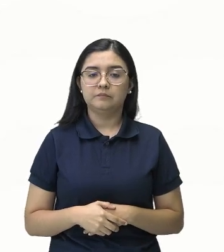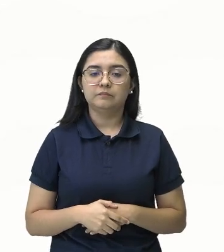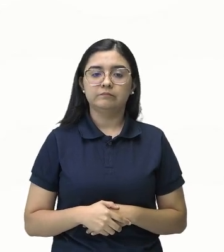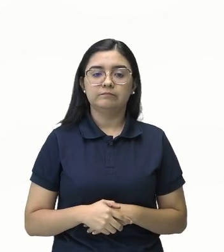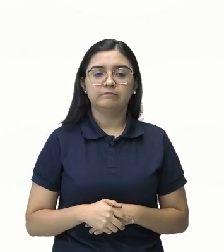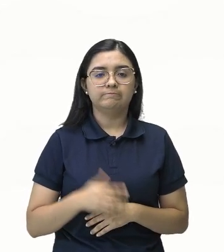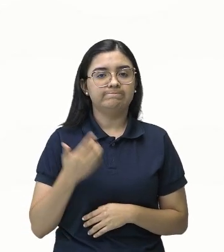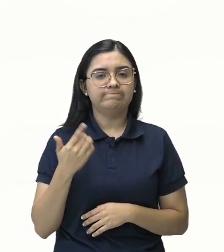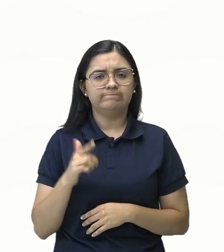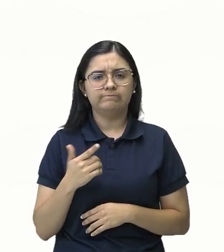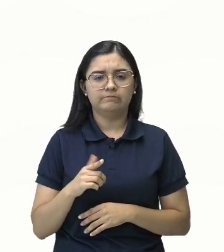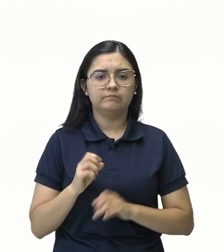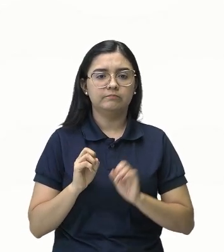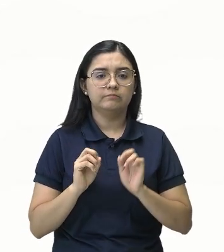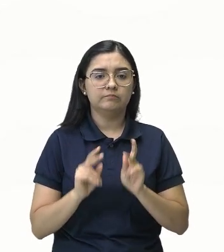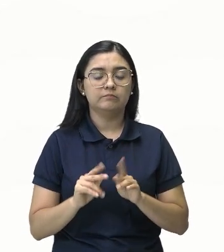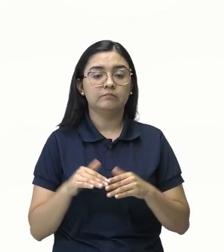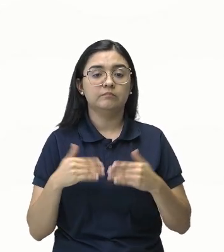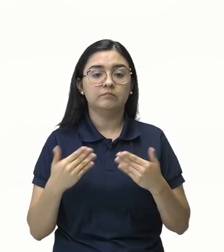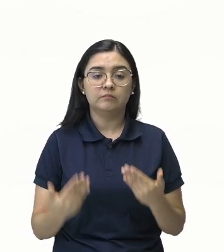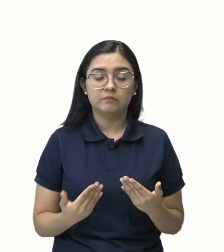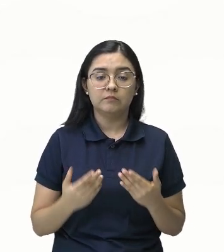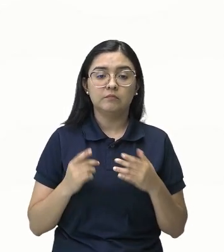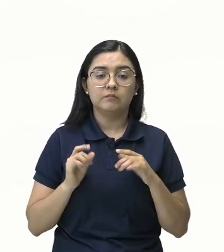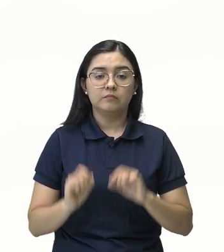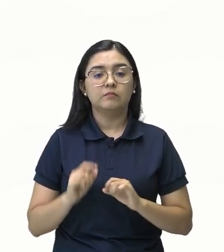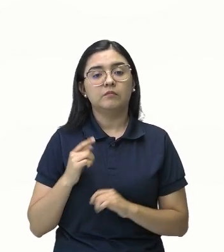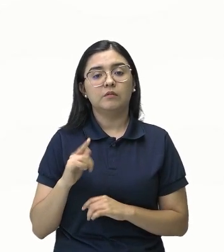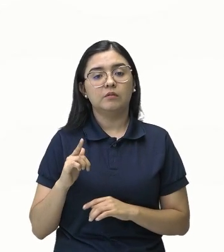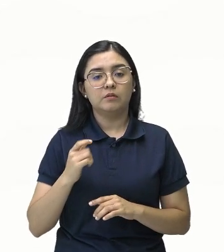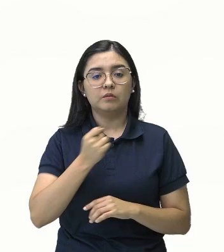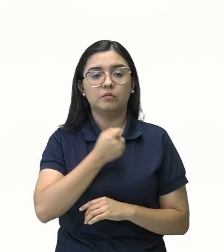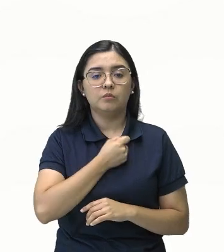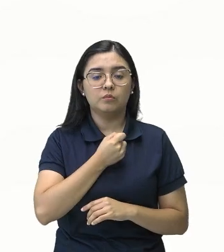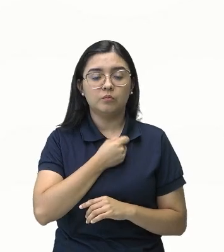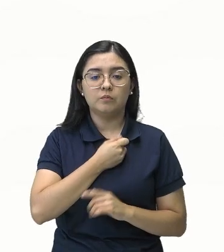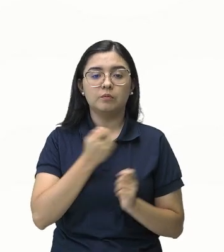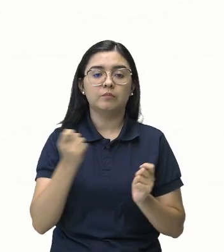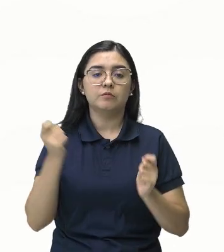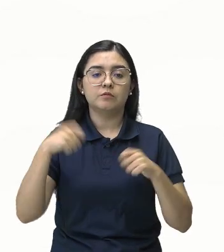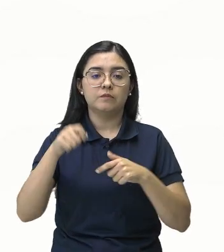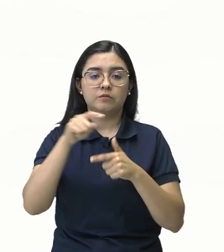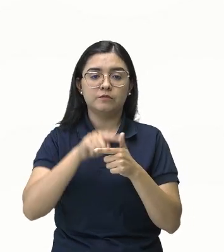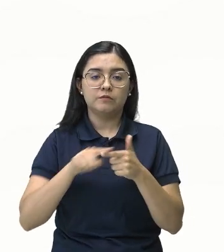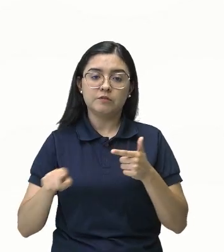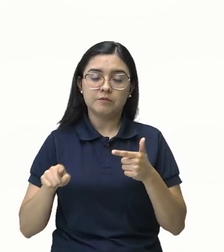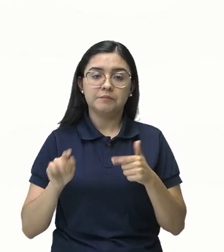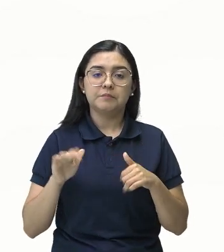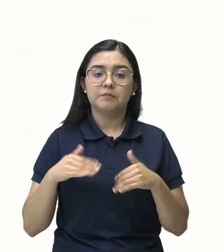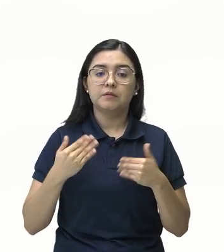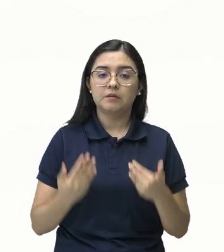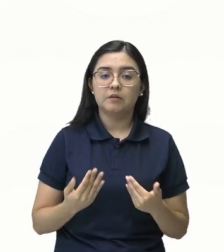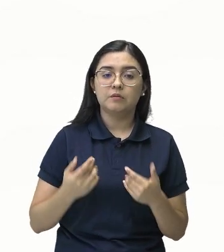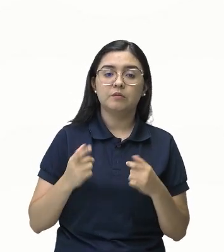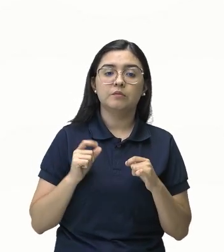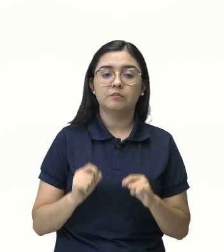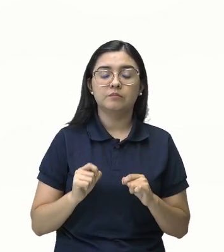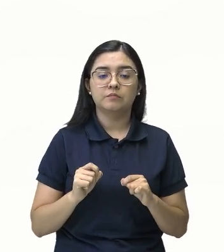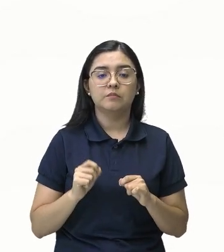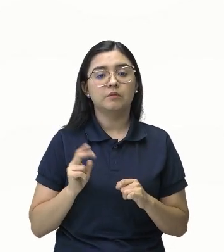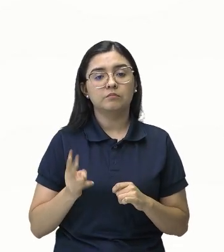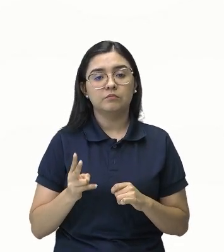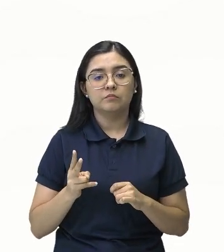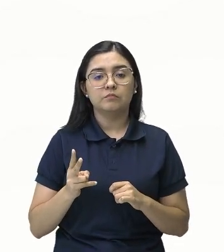esse número. Ok, então já que não temos aí um divisor comum, eu deixo